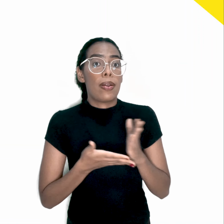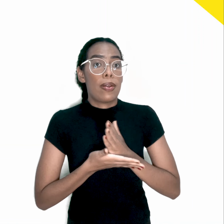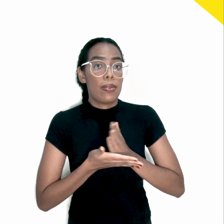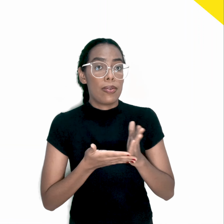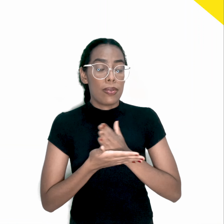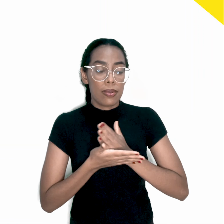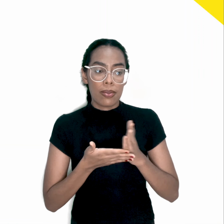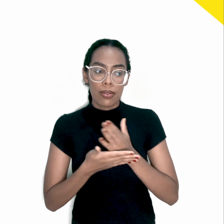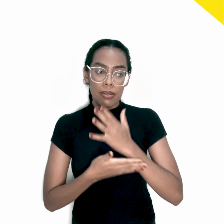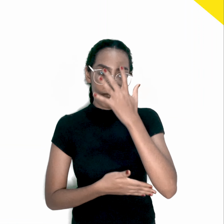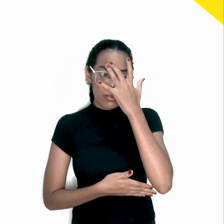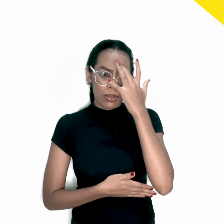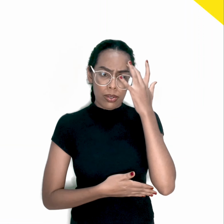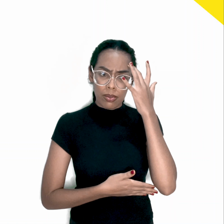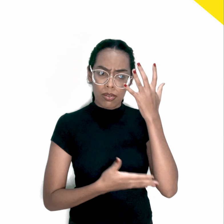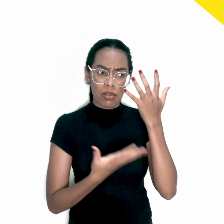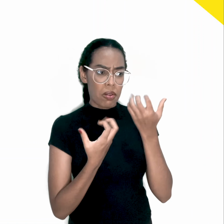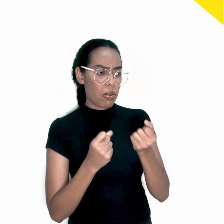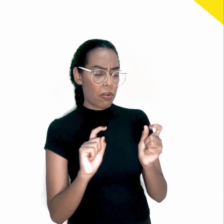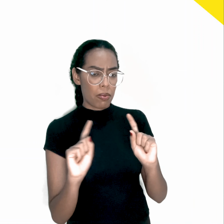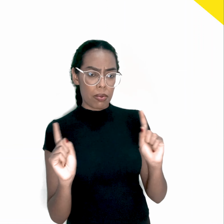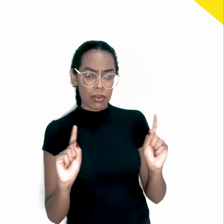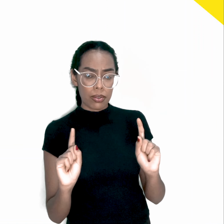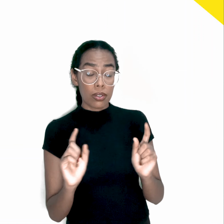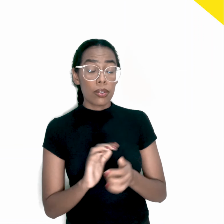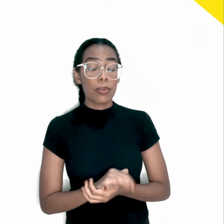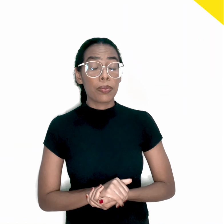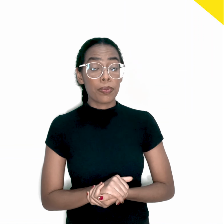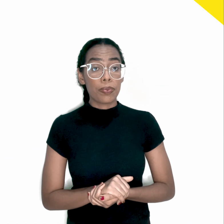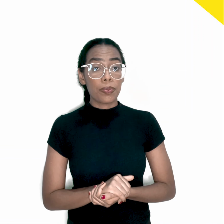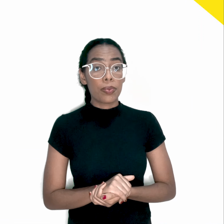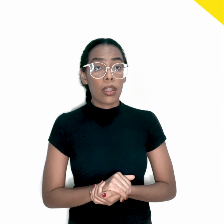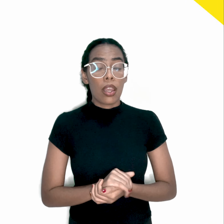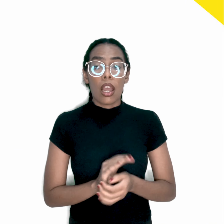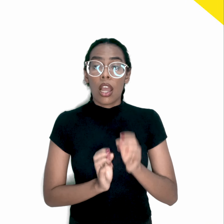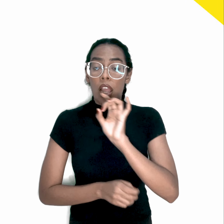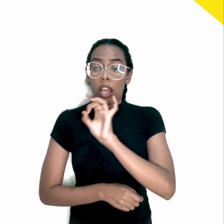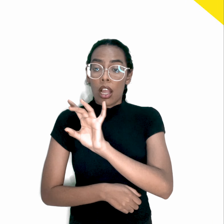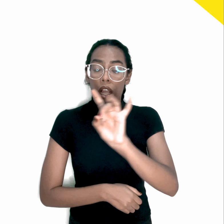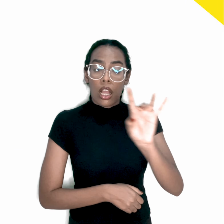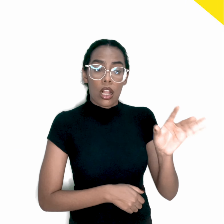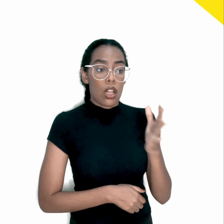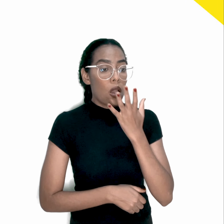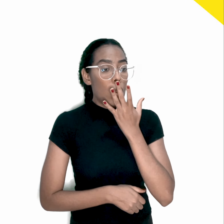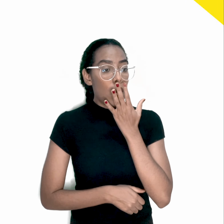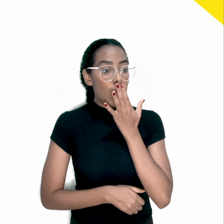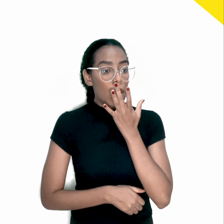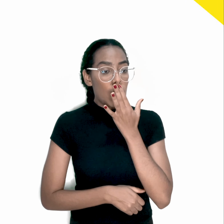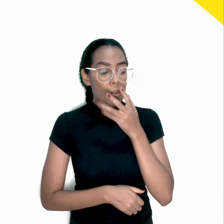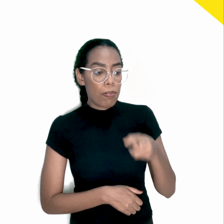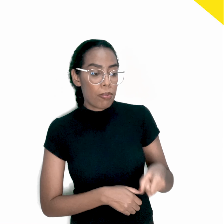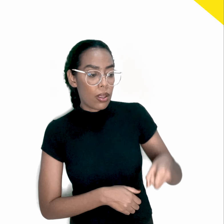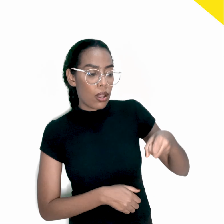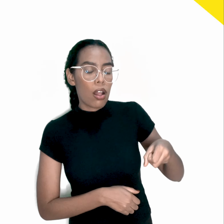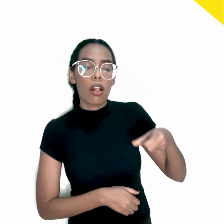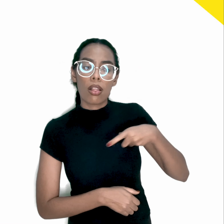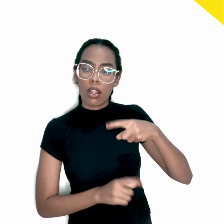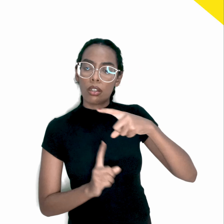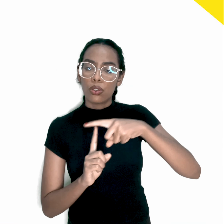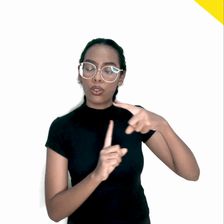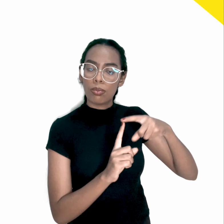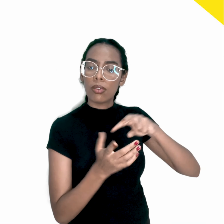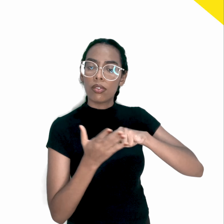os usuários da bengala se adaptam ao uso Cada cor da bengala possui um significado específico A bengala